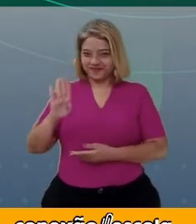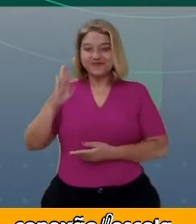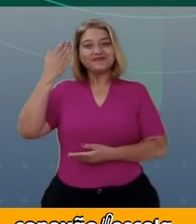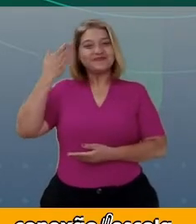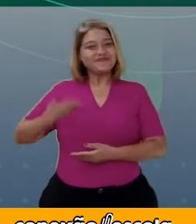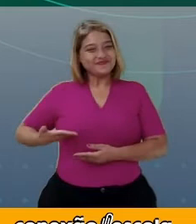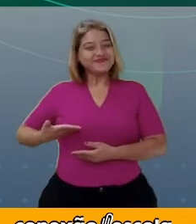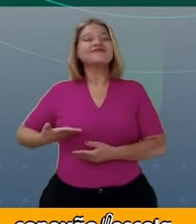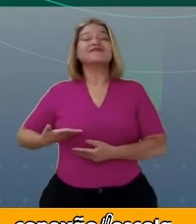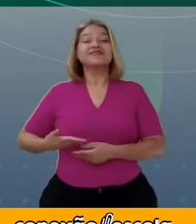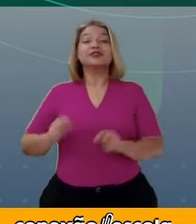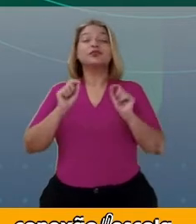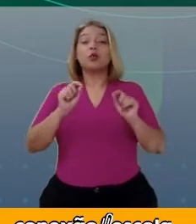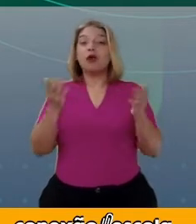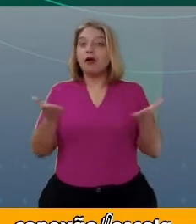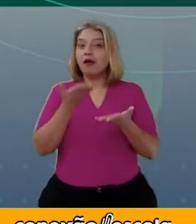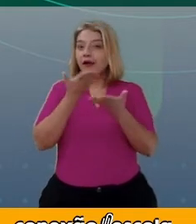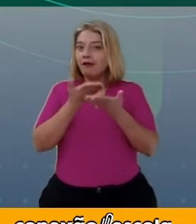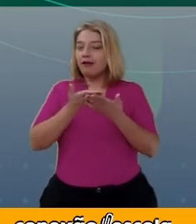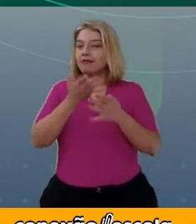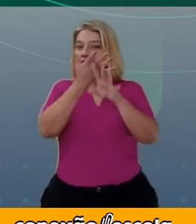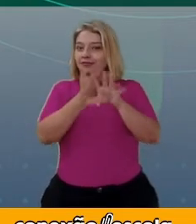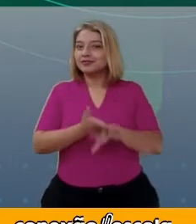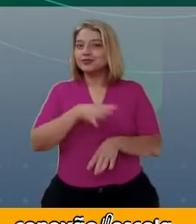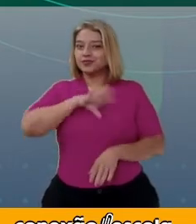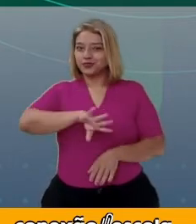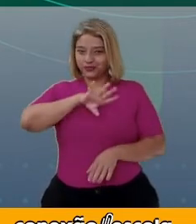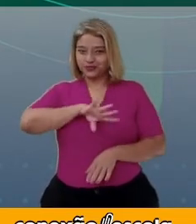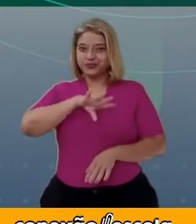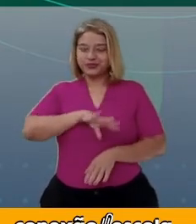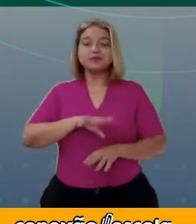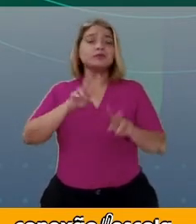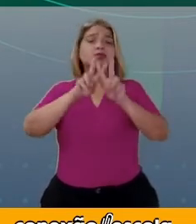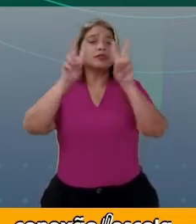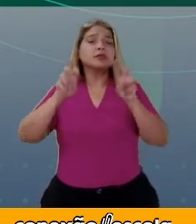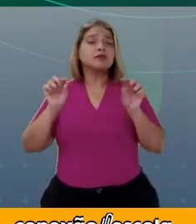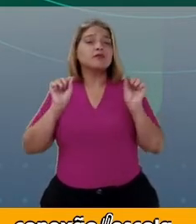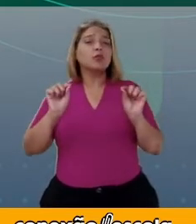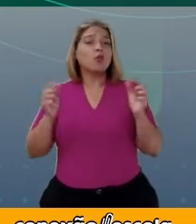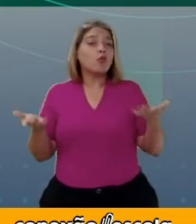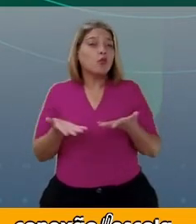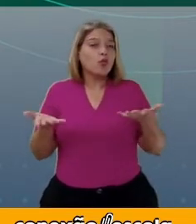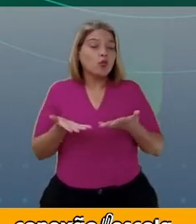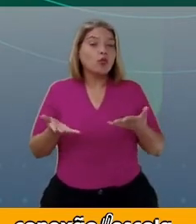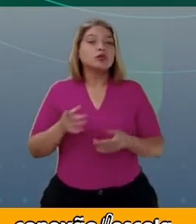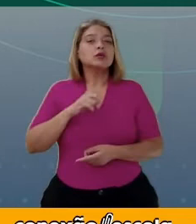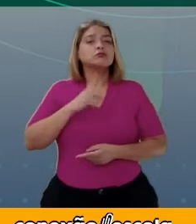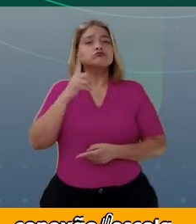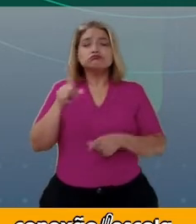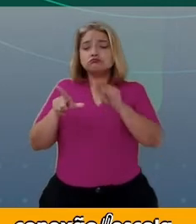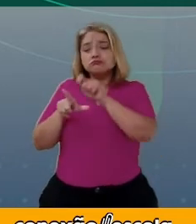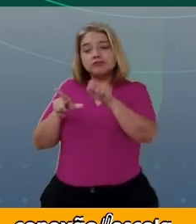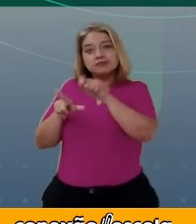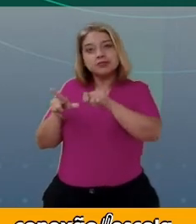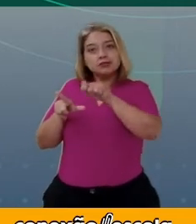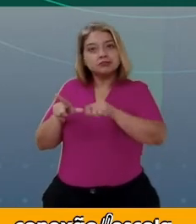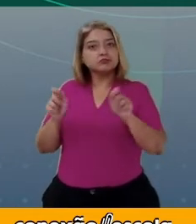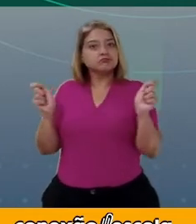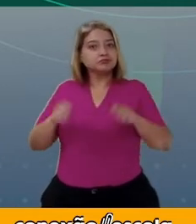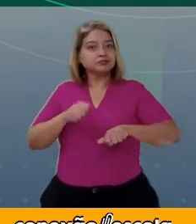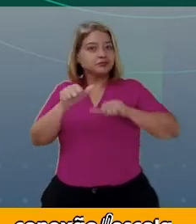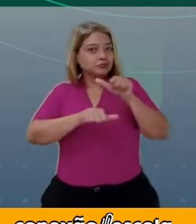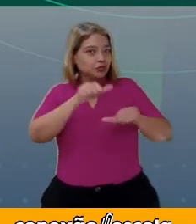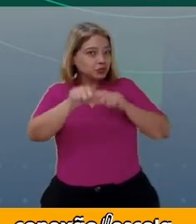Débora Fernandes para a nossa aula de língua portuguesa. O tema de hoje será Um bilhete pode